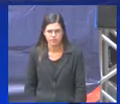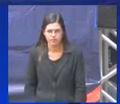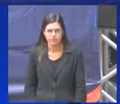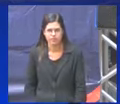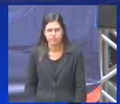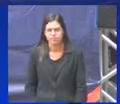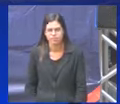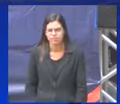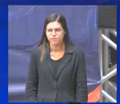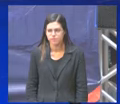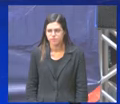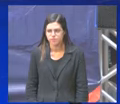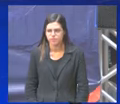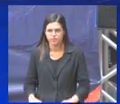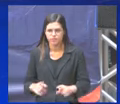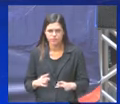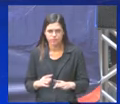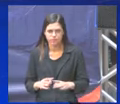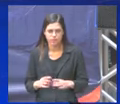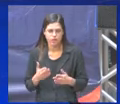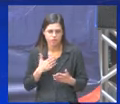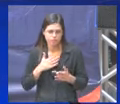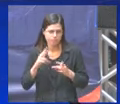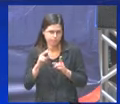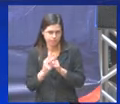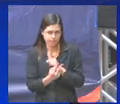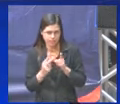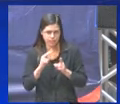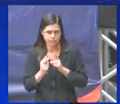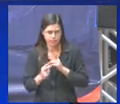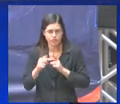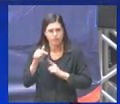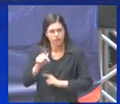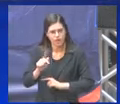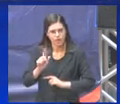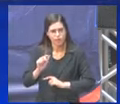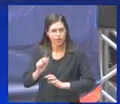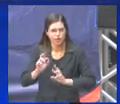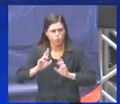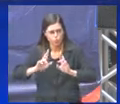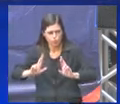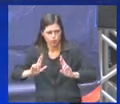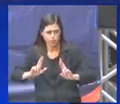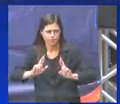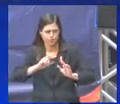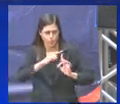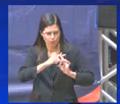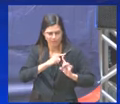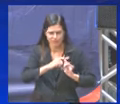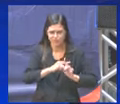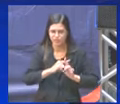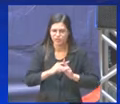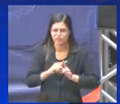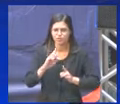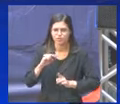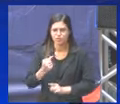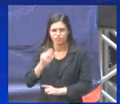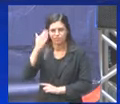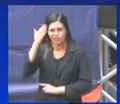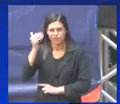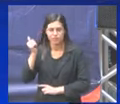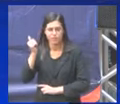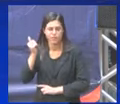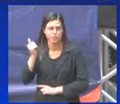aqui. Mas o meu olhar é esse do otimismo. Porque, sim, sabemos que uma